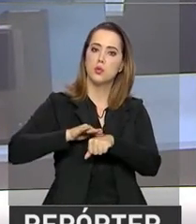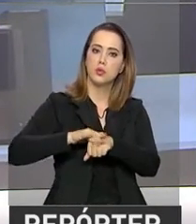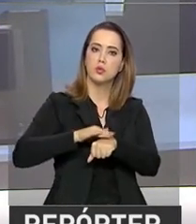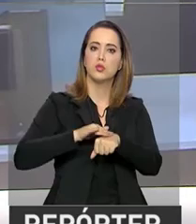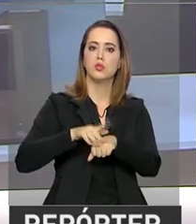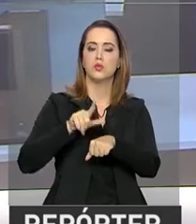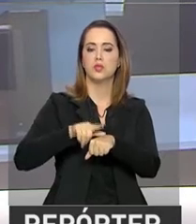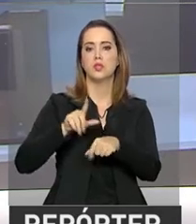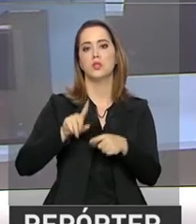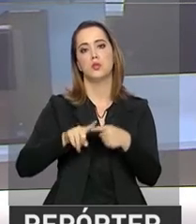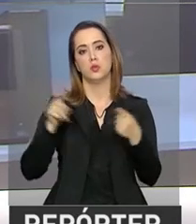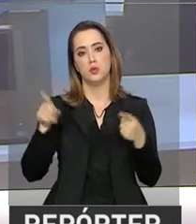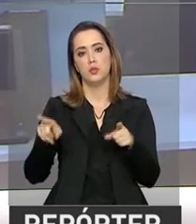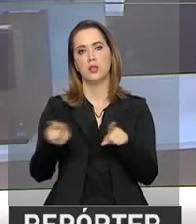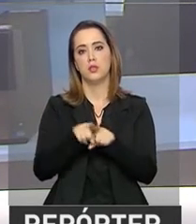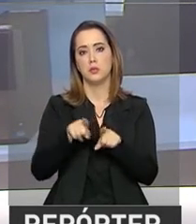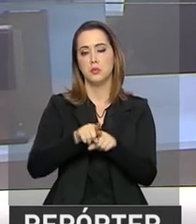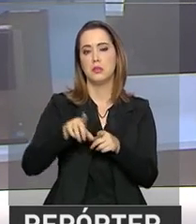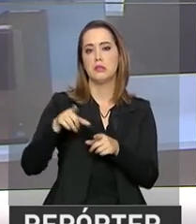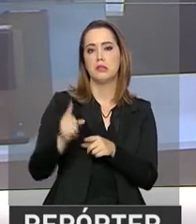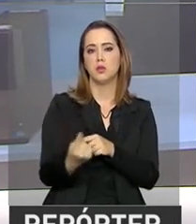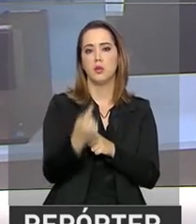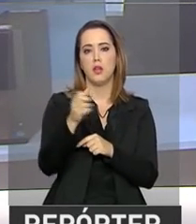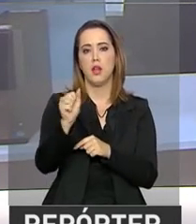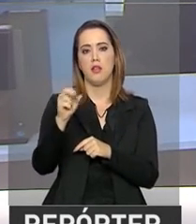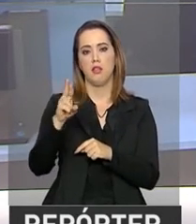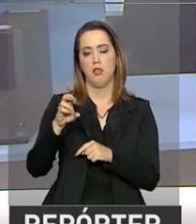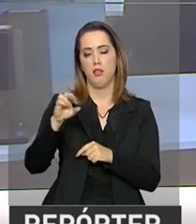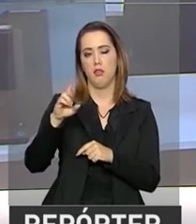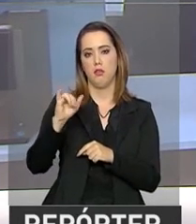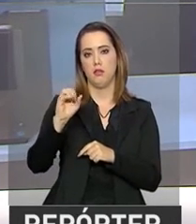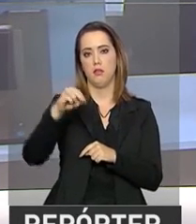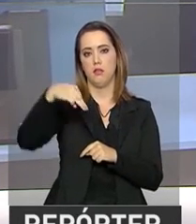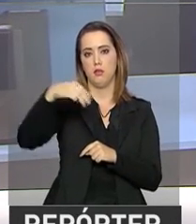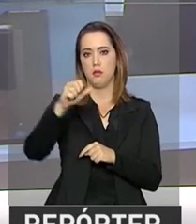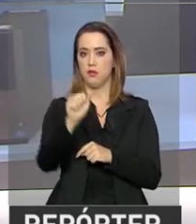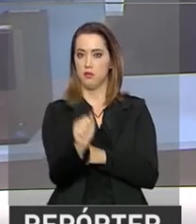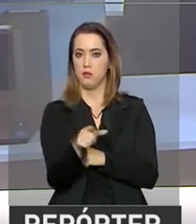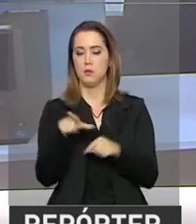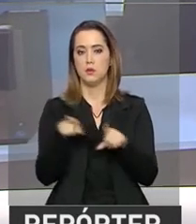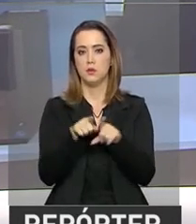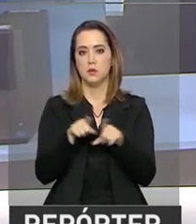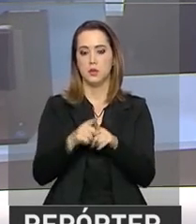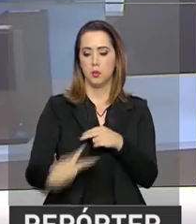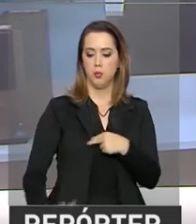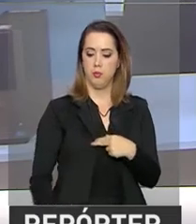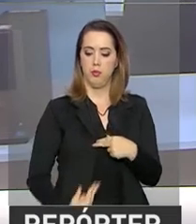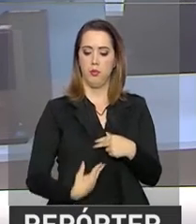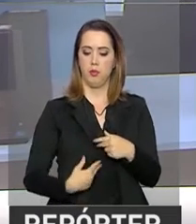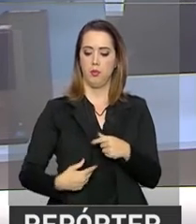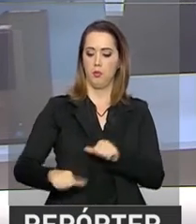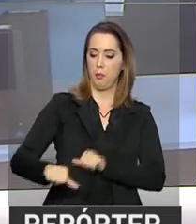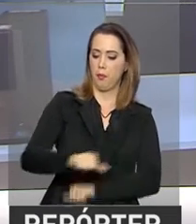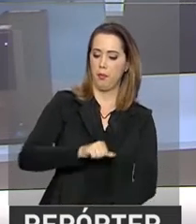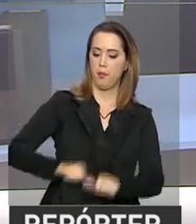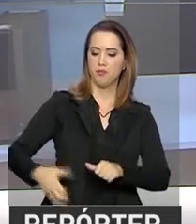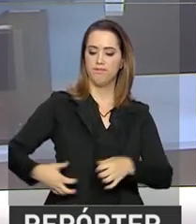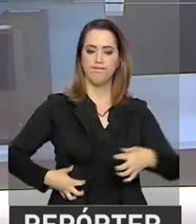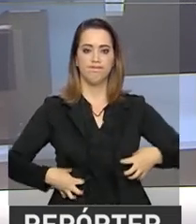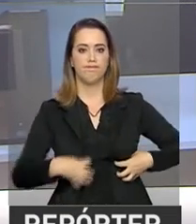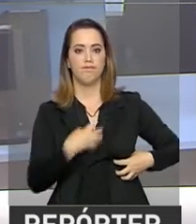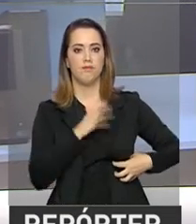doença falciforme pacientes com um tipo específico de aneurisma e quem passou por transplantes de fígado o coração o pulmão